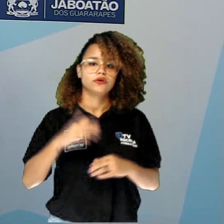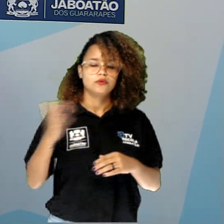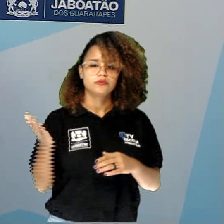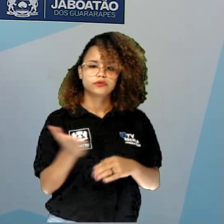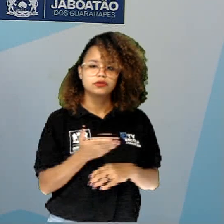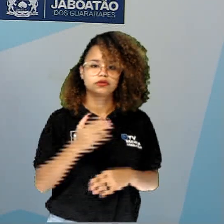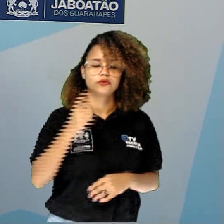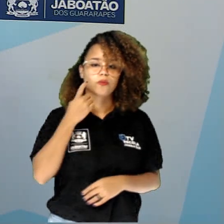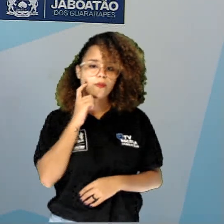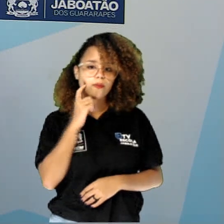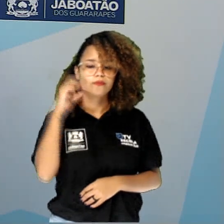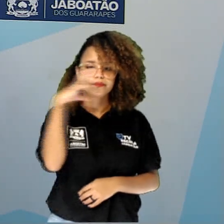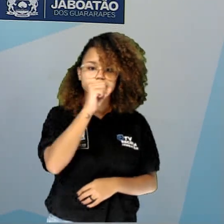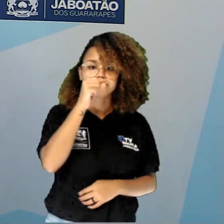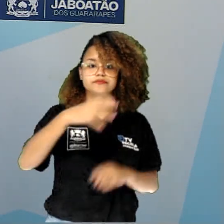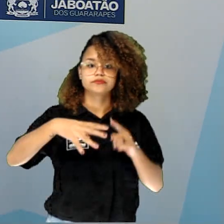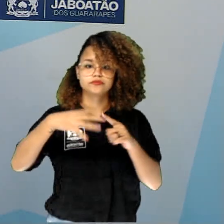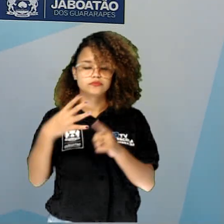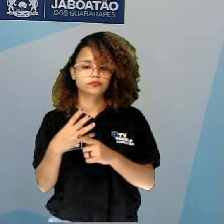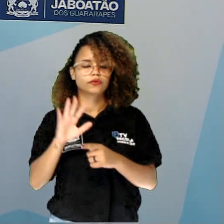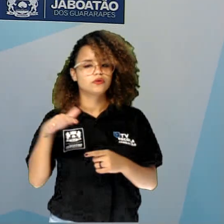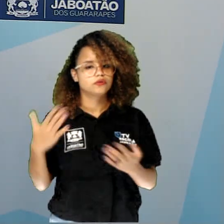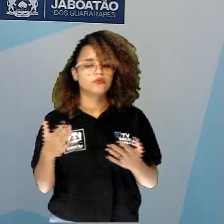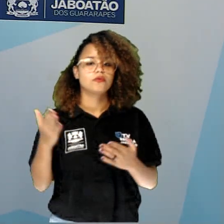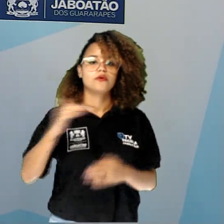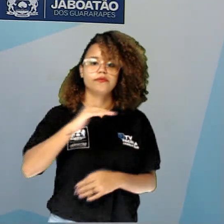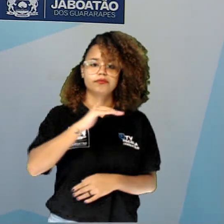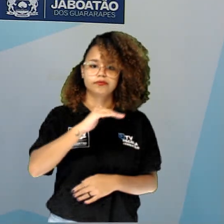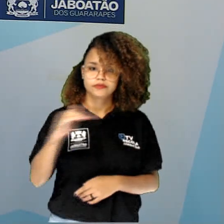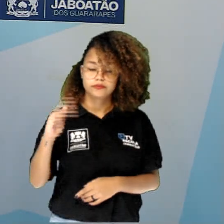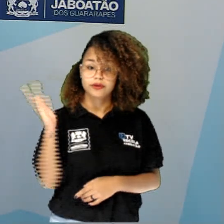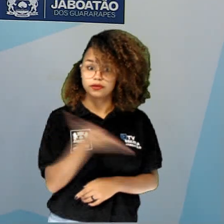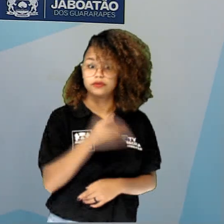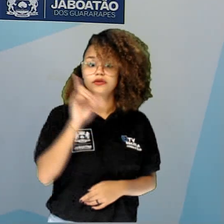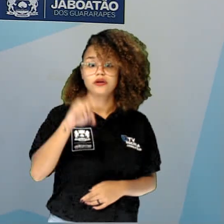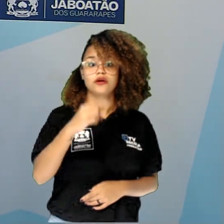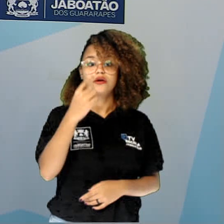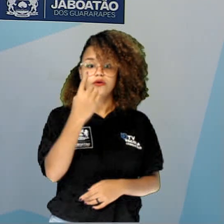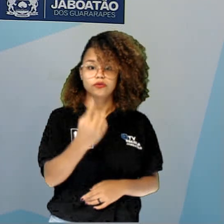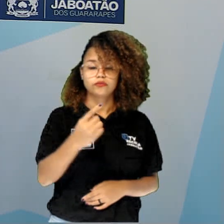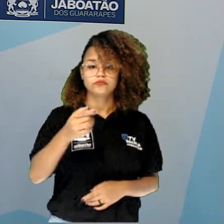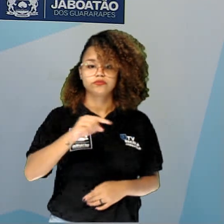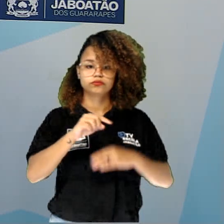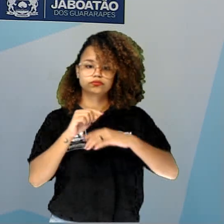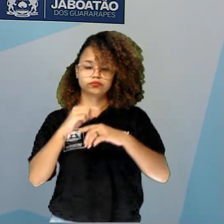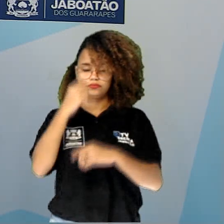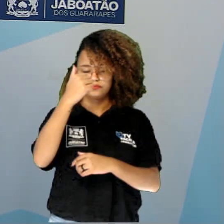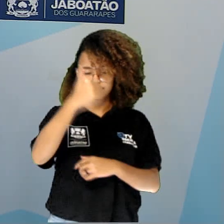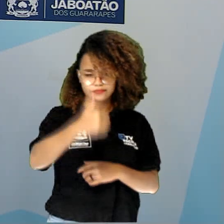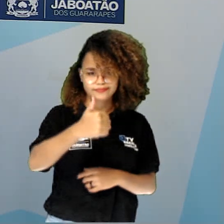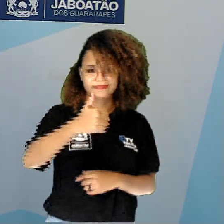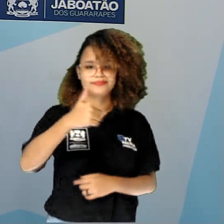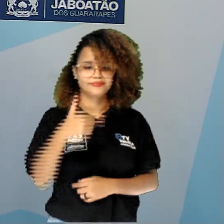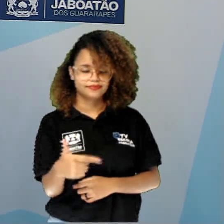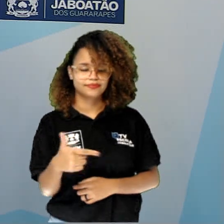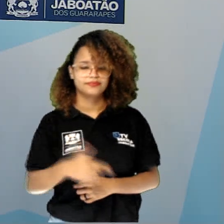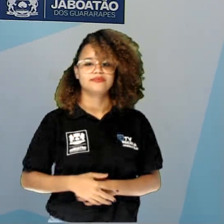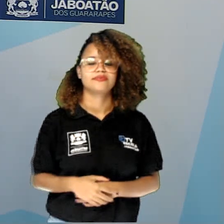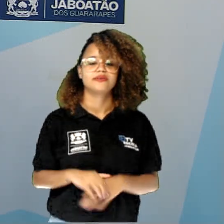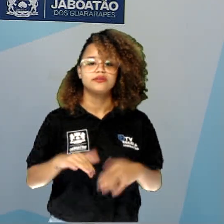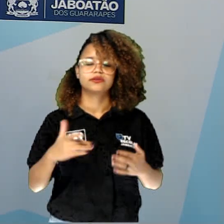hortelã, excede a metade do de laranjas em 4 unidades. Então a gente vai ter que construir essa